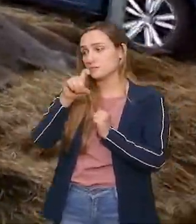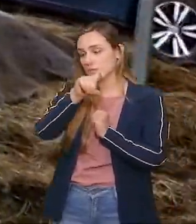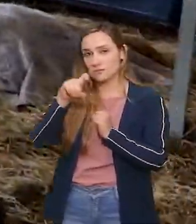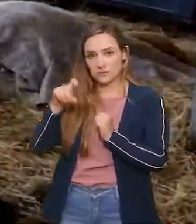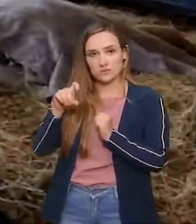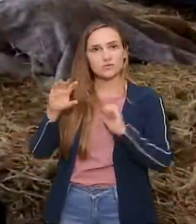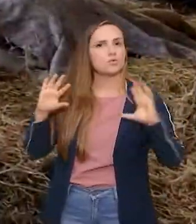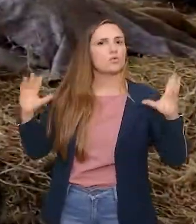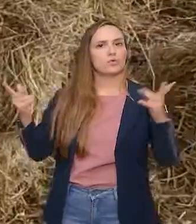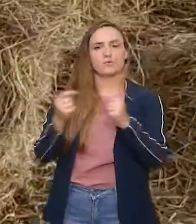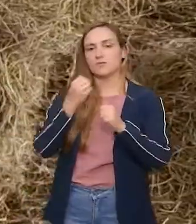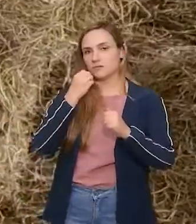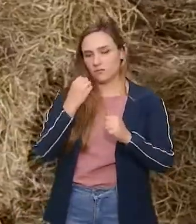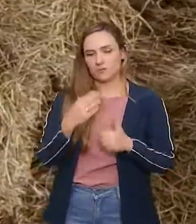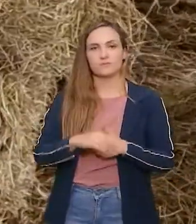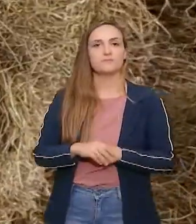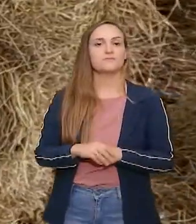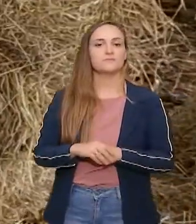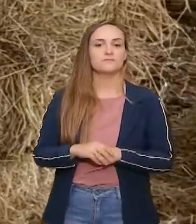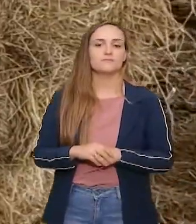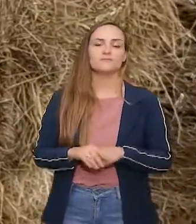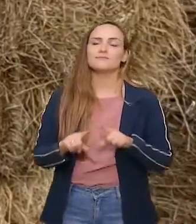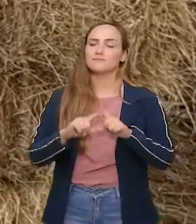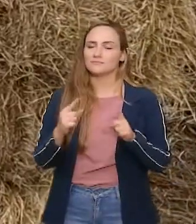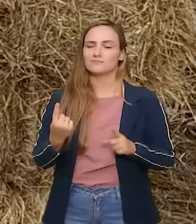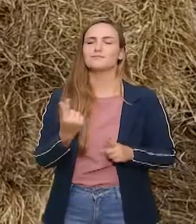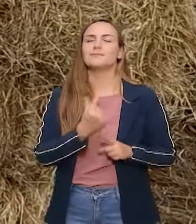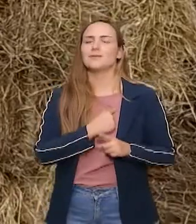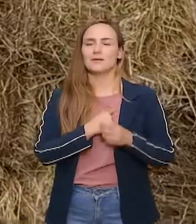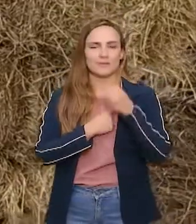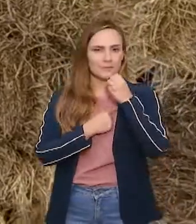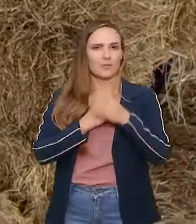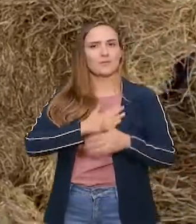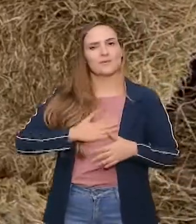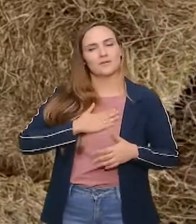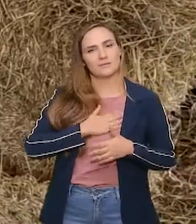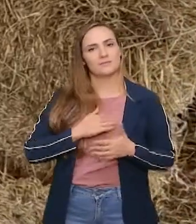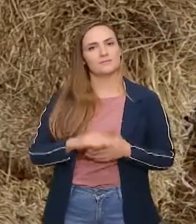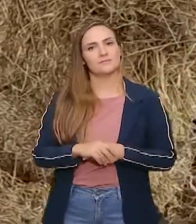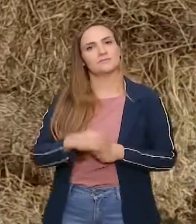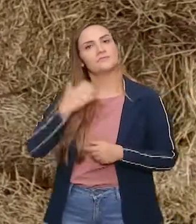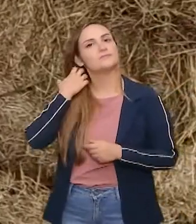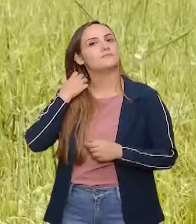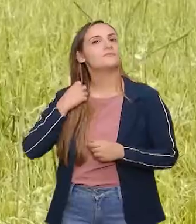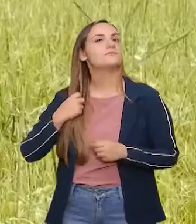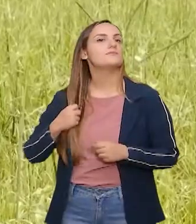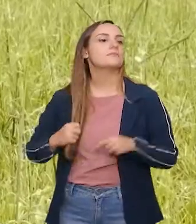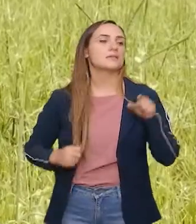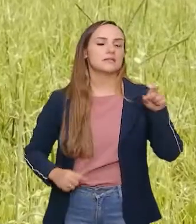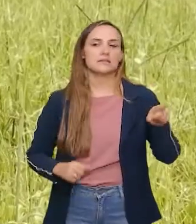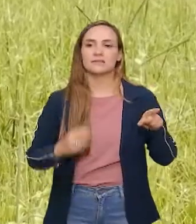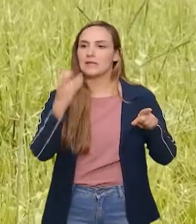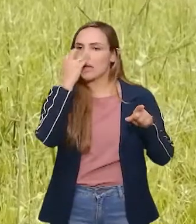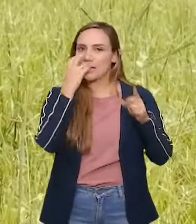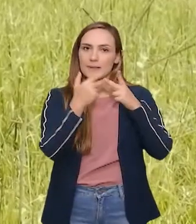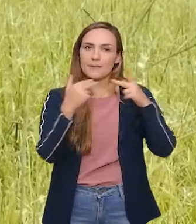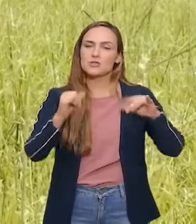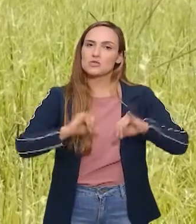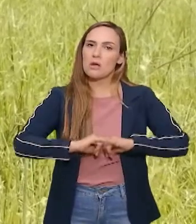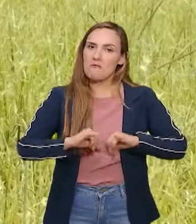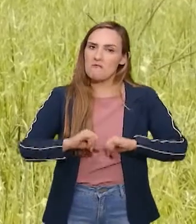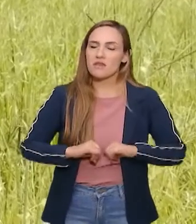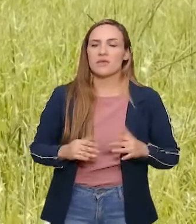e de todos da ONG, mas a recompensa, no fim de tudo, faz valer todo o esforço. Devido a tudo que esses animais